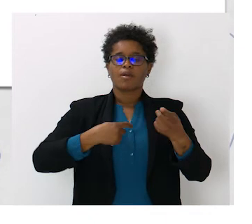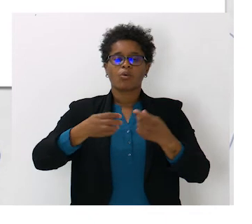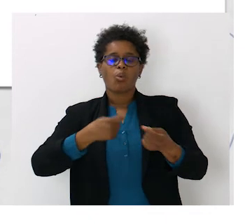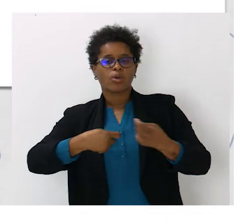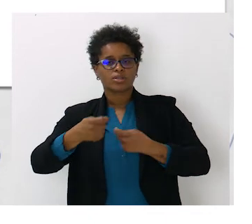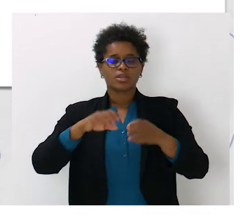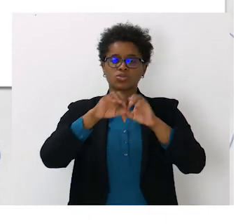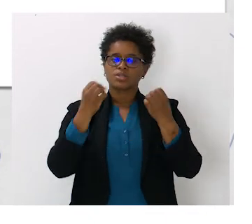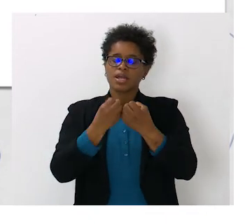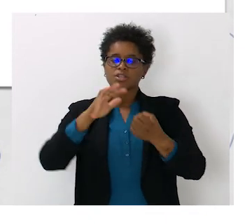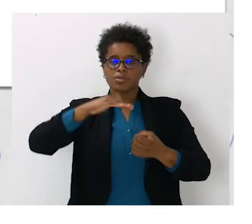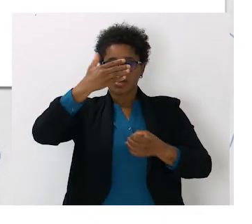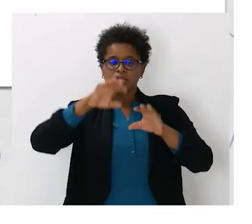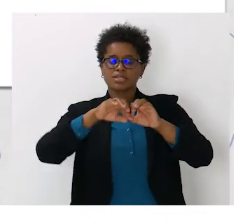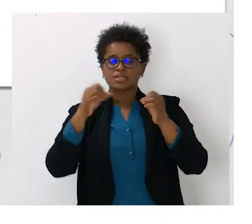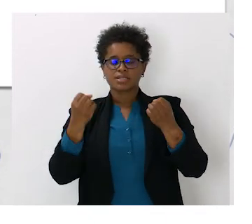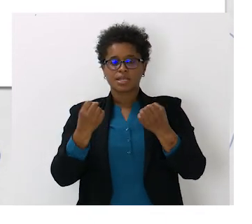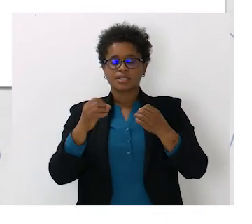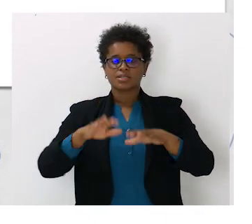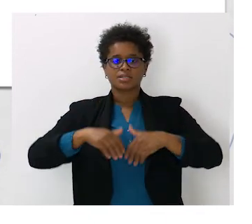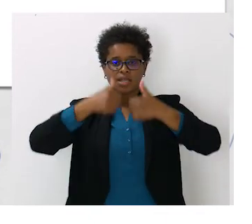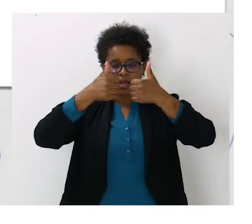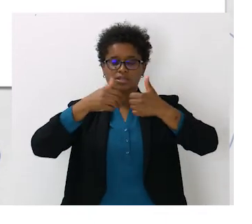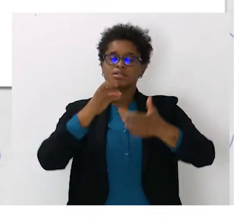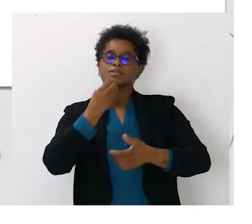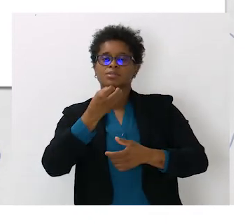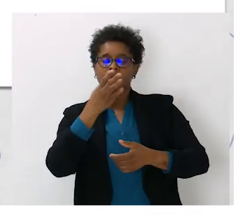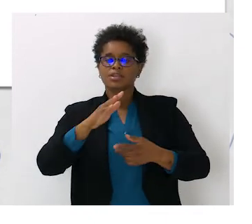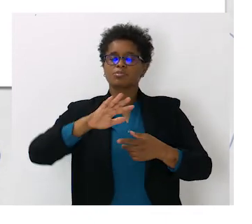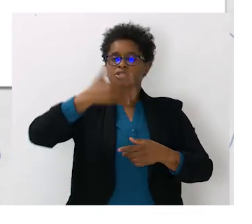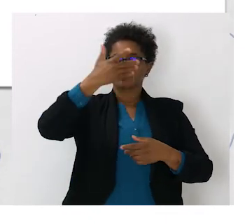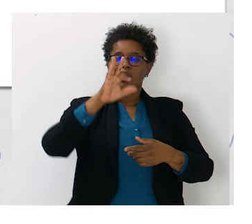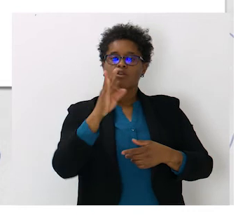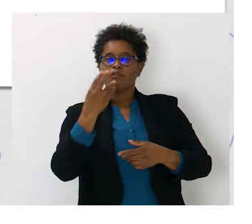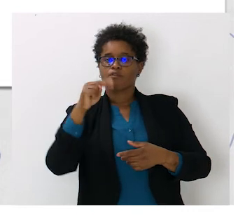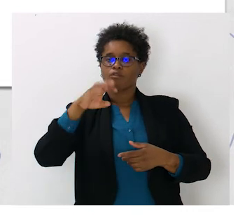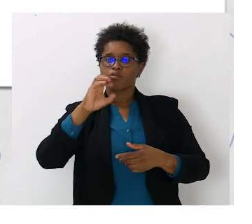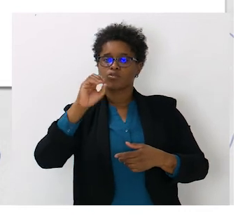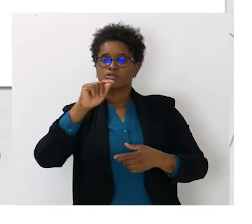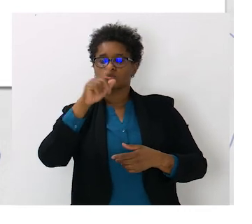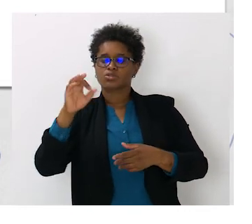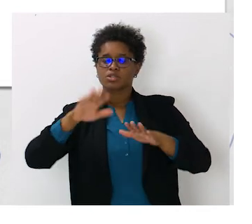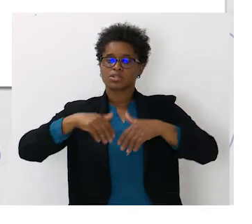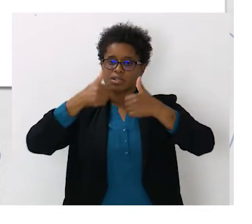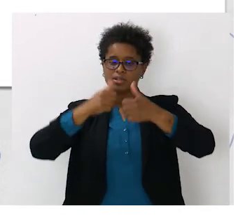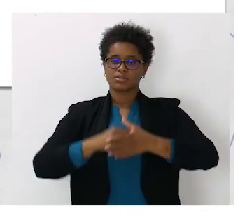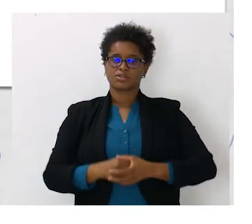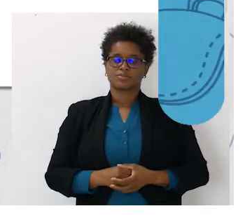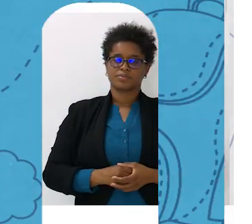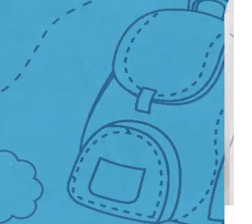sociedade nas primeiras cidades? Explicar as principais funções das